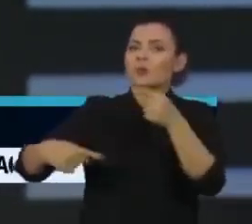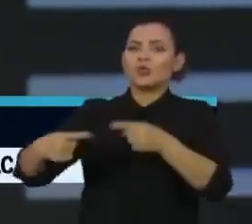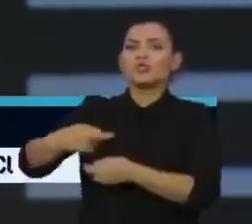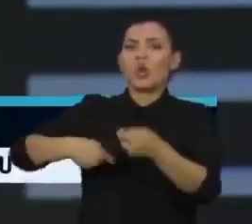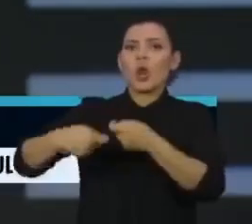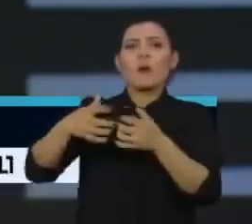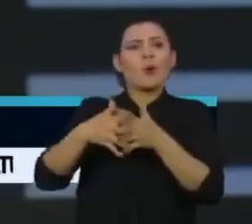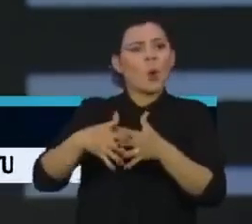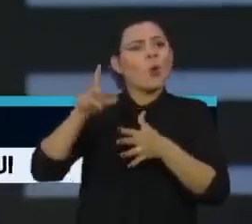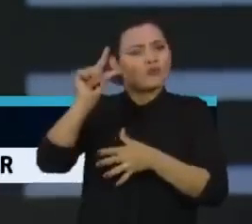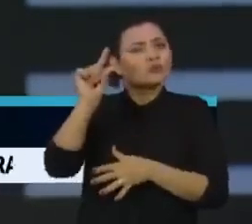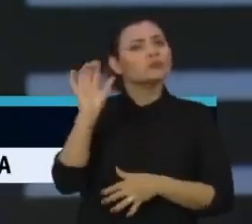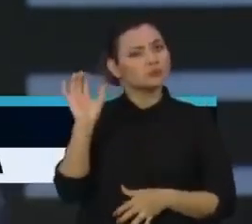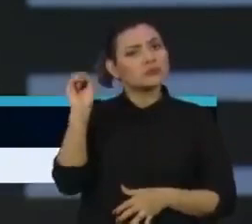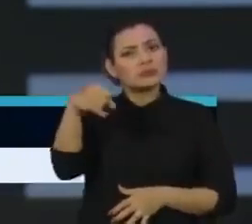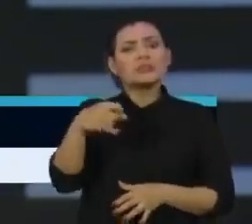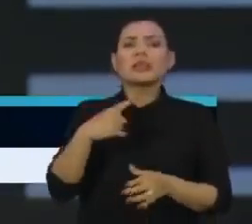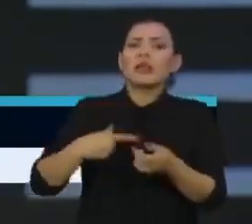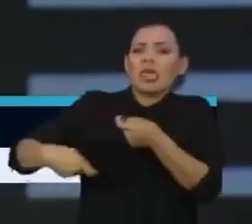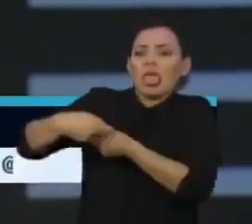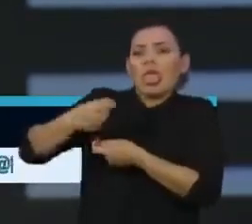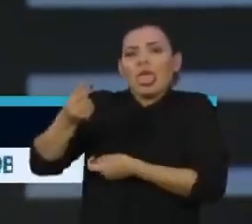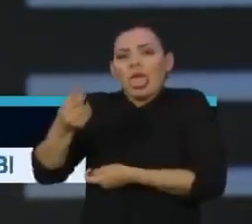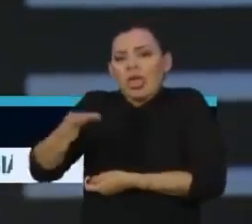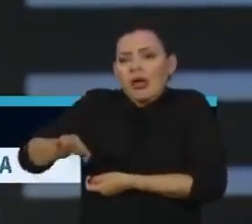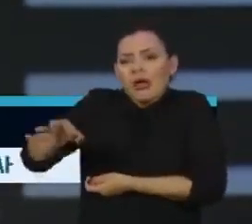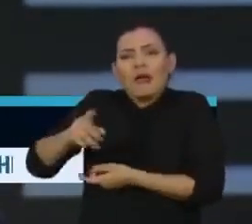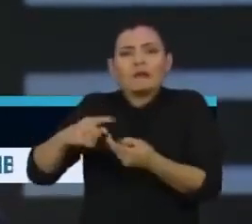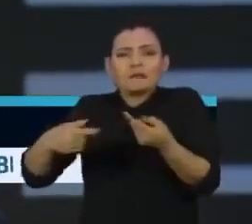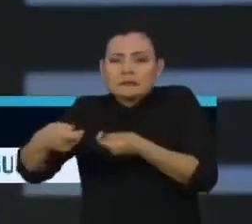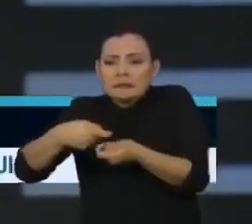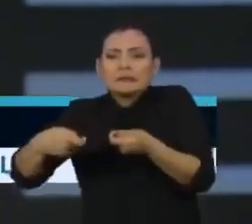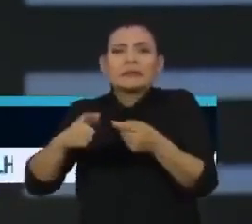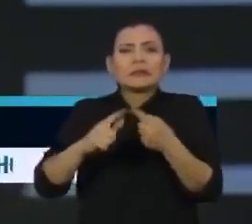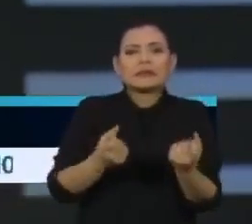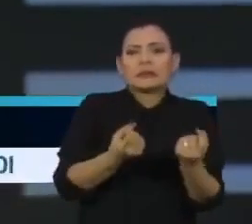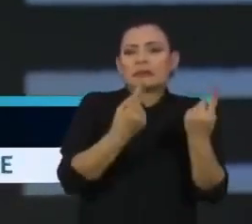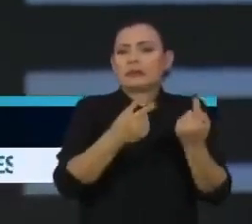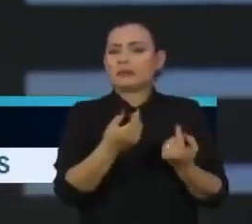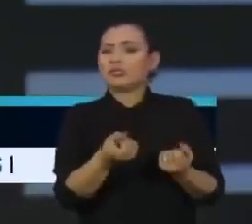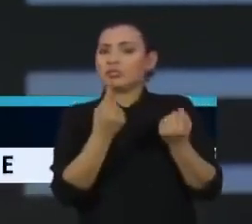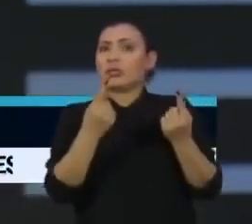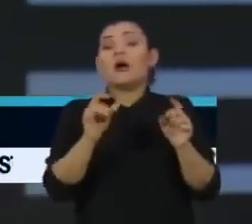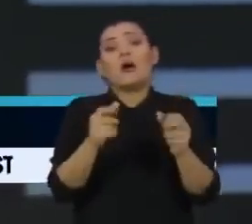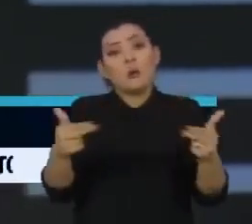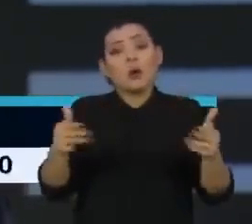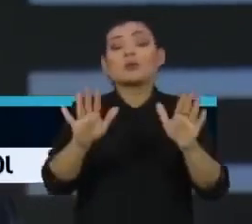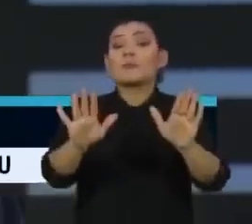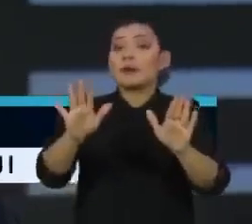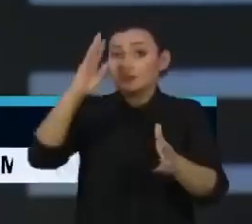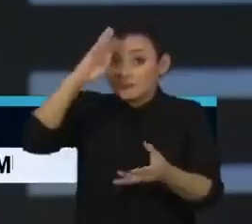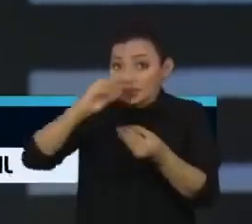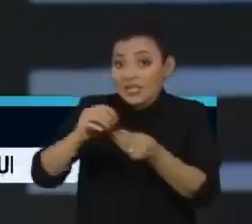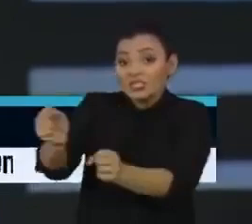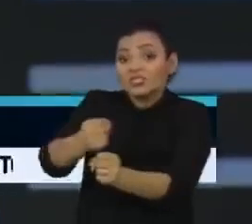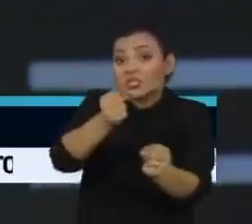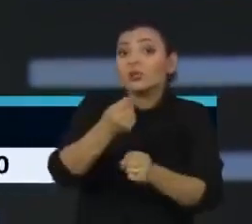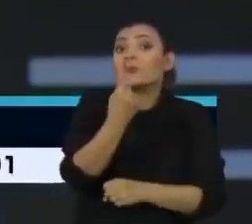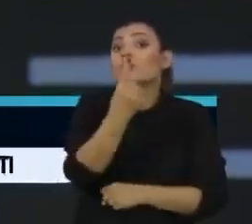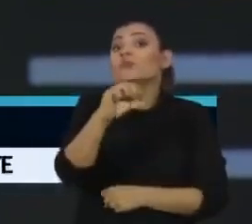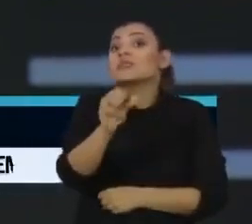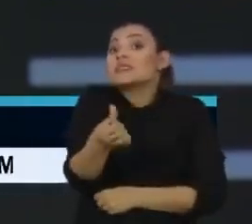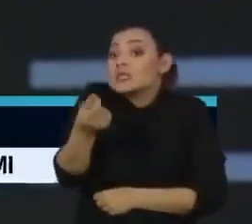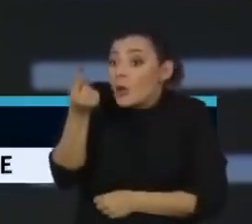econômica confusa, tinha, da verdade cambial, umas questões no campo moral, tudo estranha, tal. Agora, você tem de entender o Jânio lá em